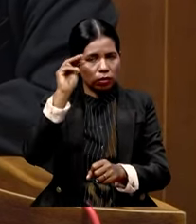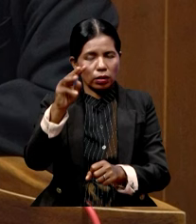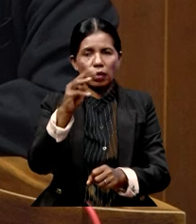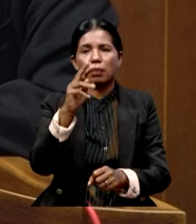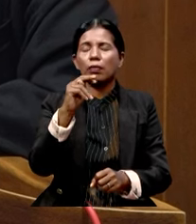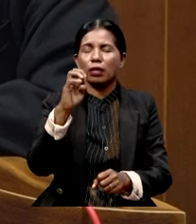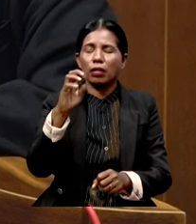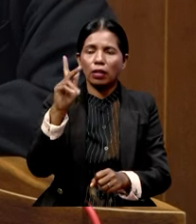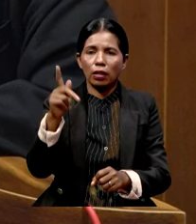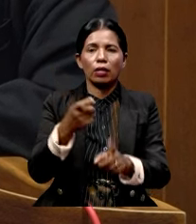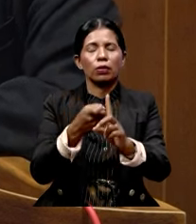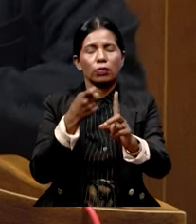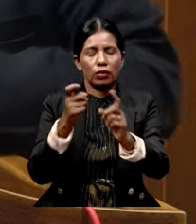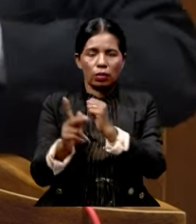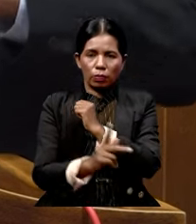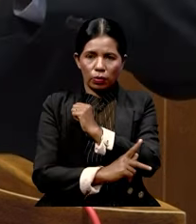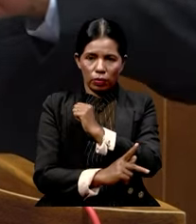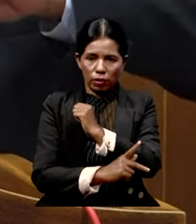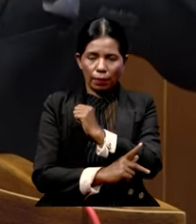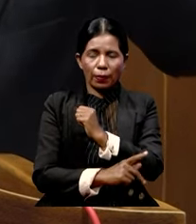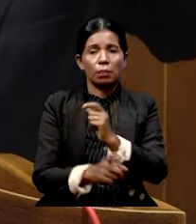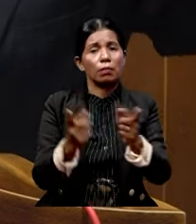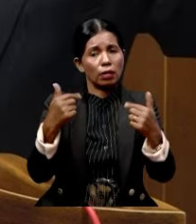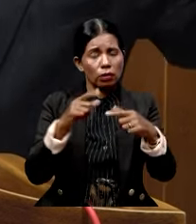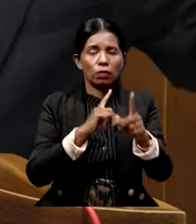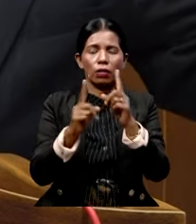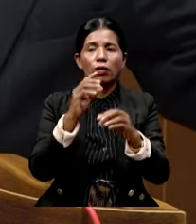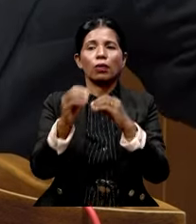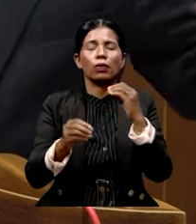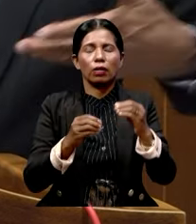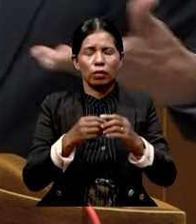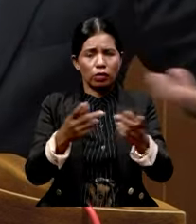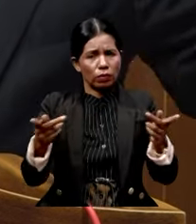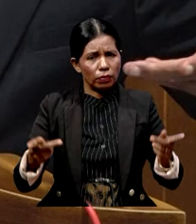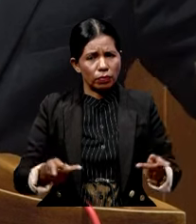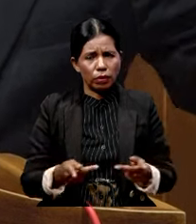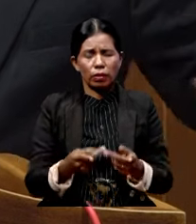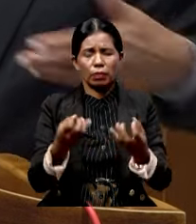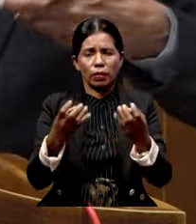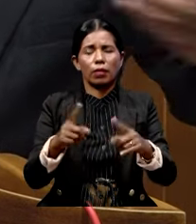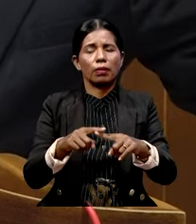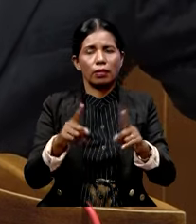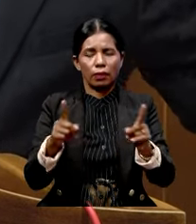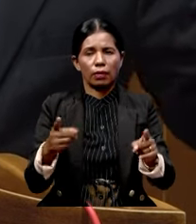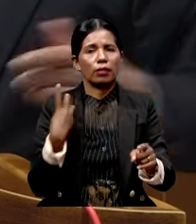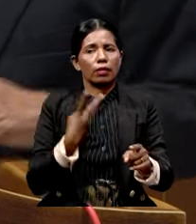estrangeiros, Rússia e Portugal, né, mas eu recolhia quando vá áreas, barra, mas bem.